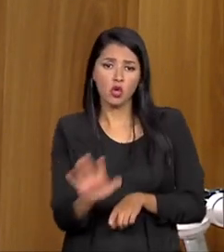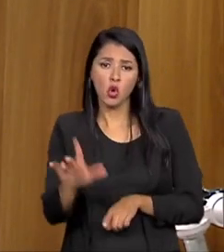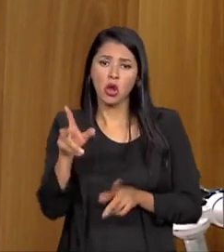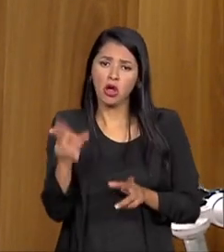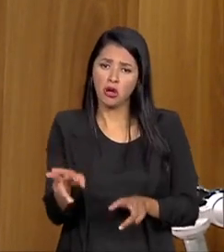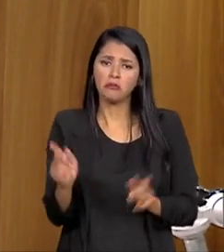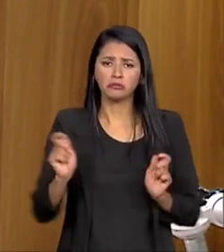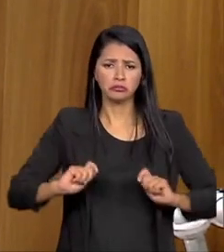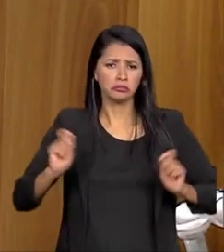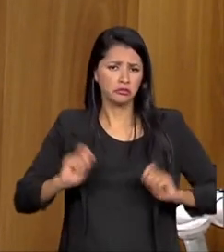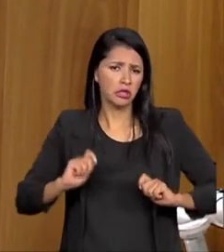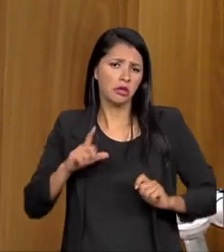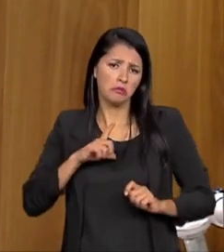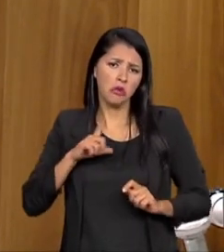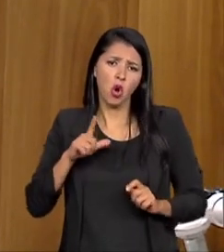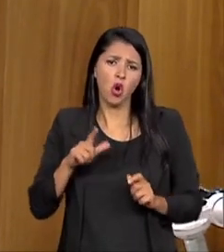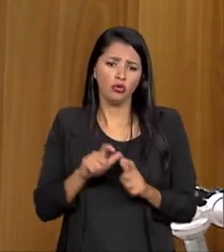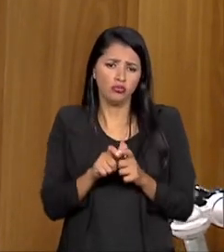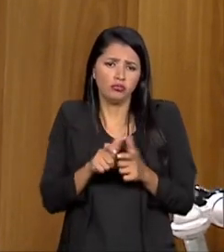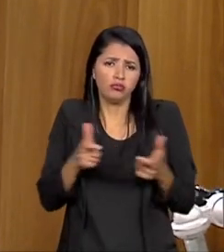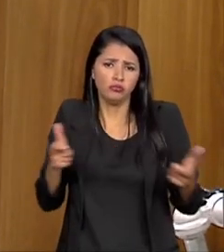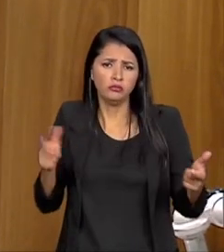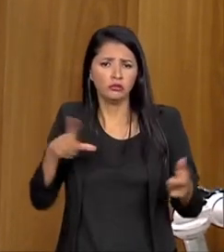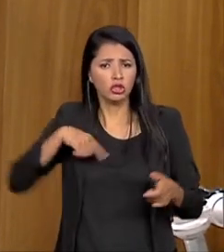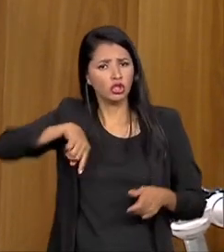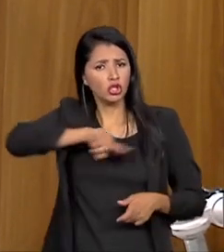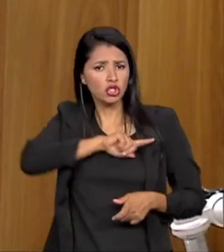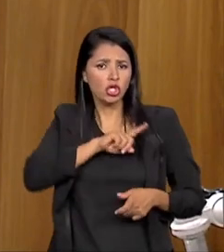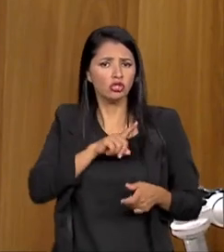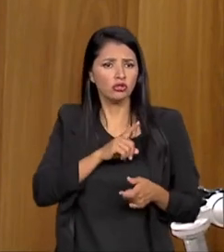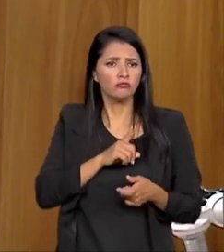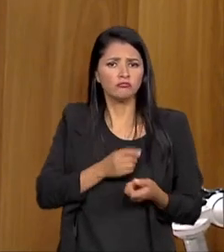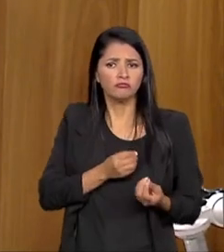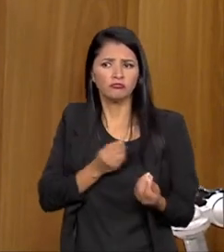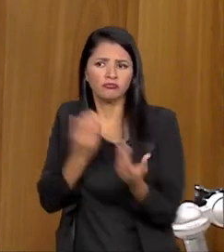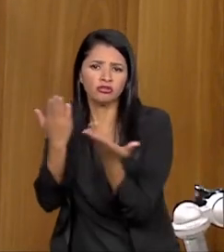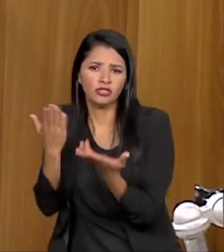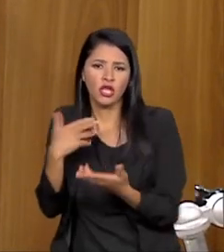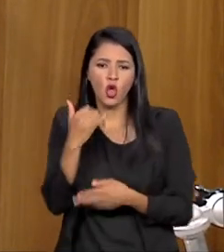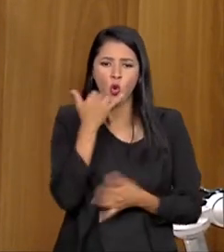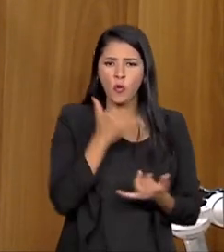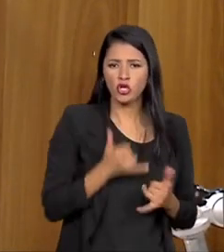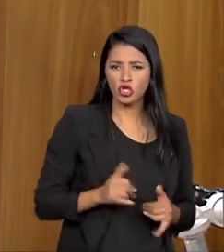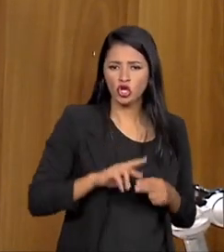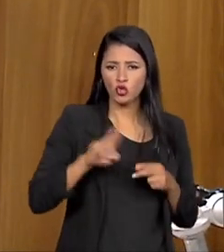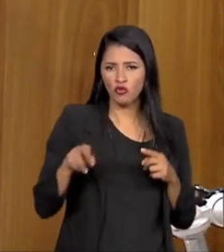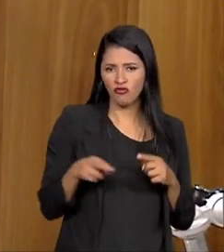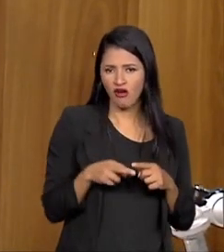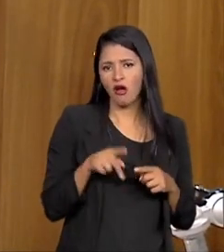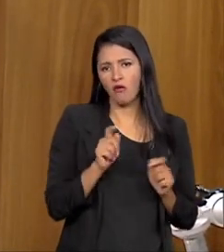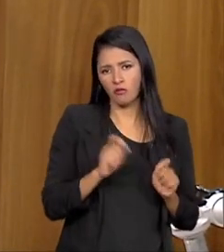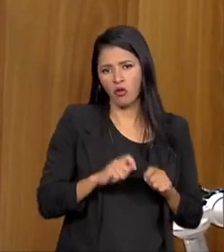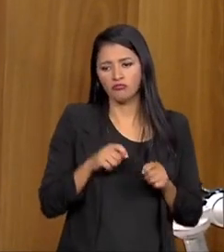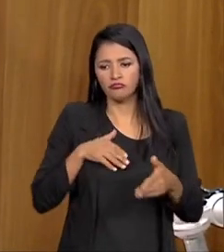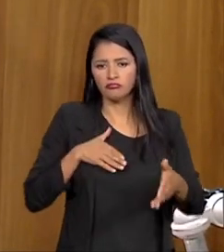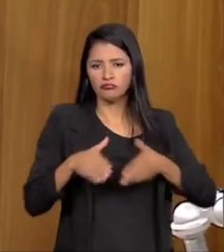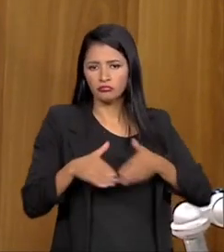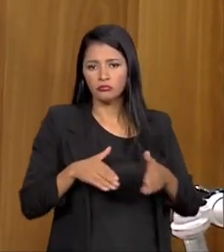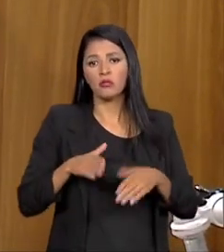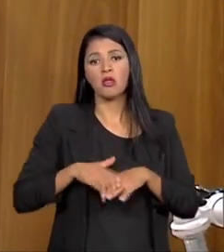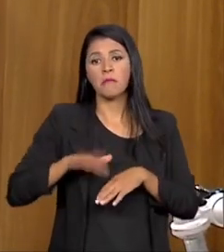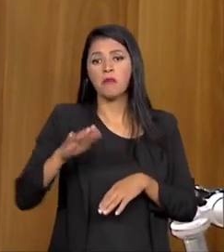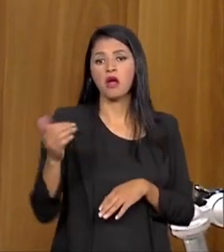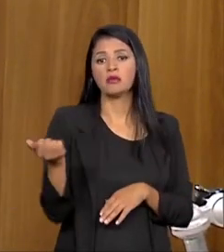uma possibilidade gigantesca de sermos fornecedores de uma energia renovável acessível e mais